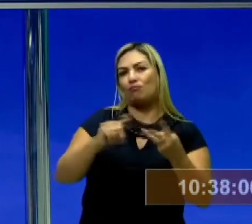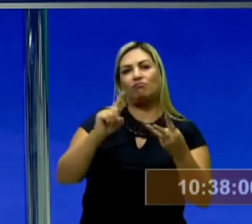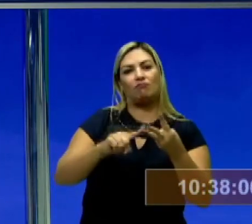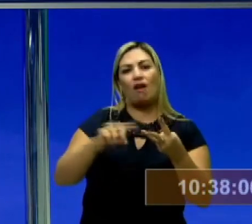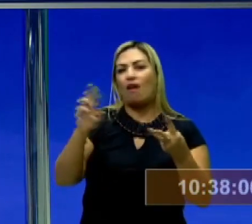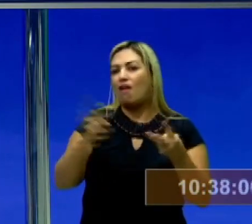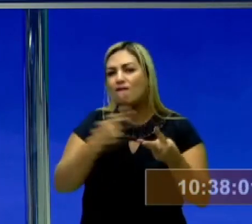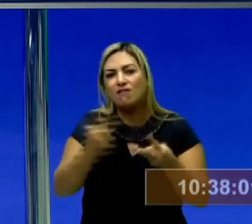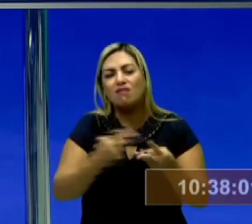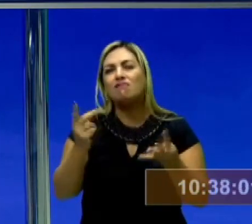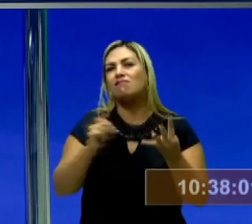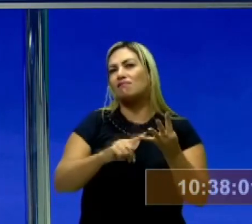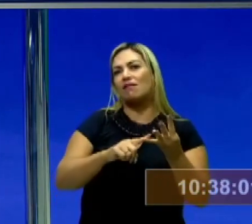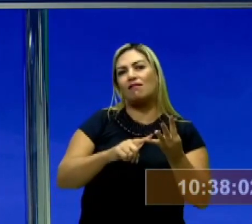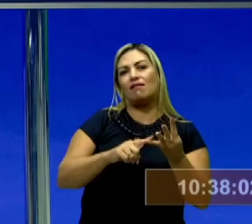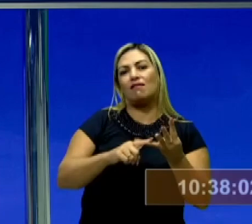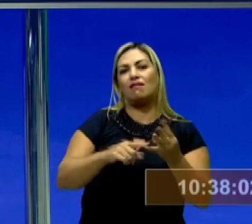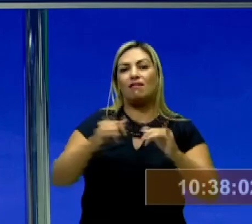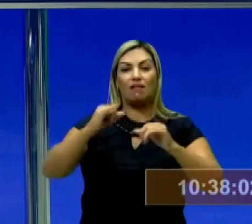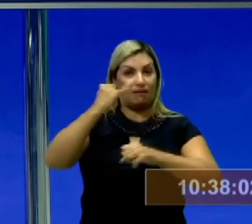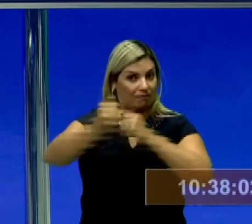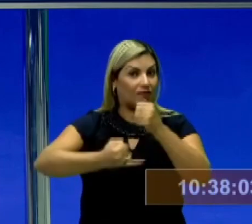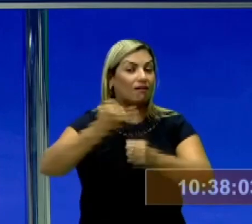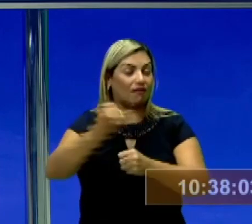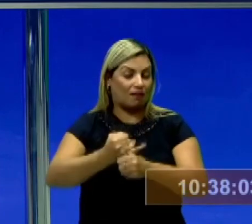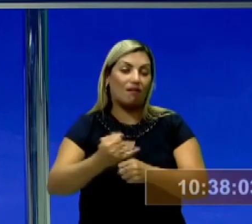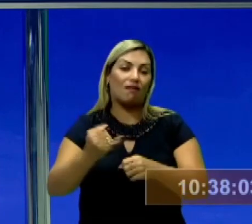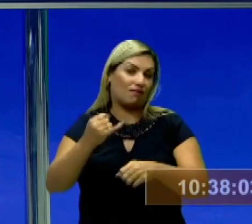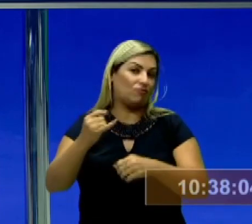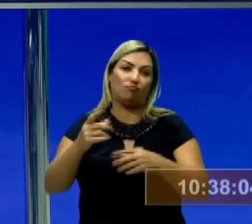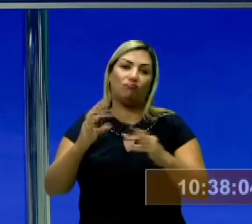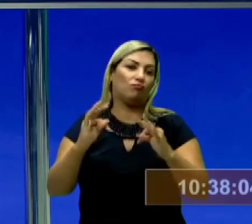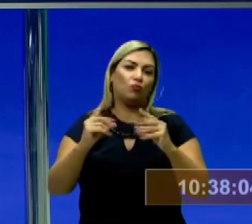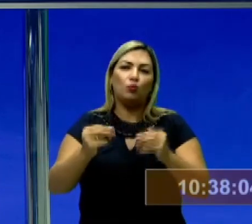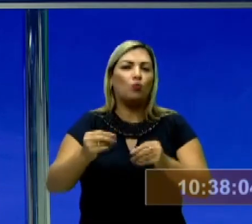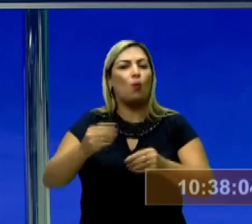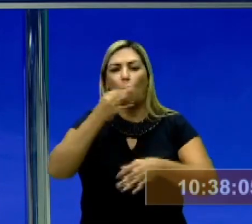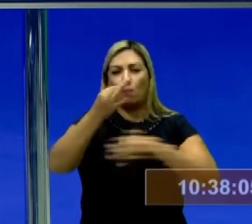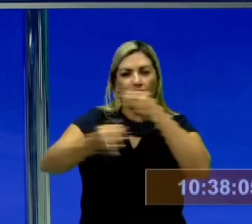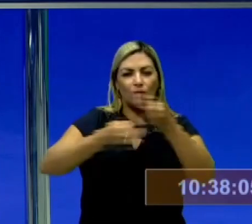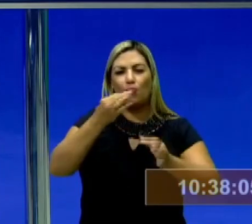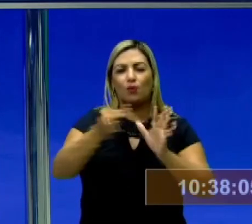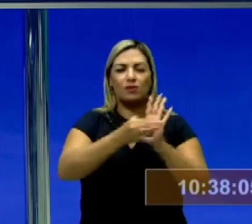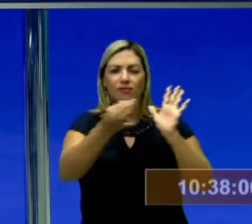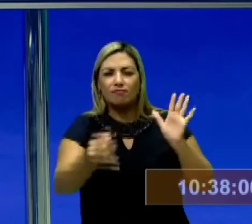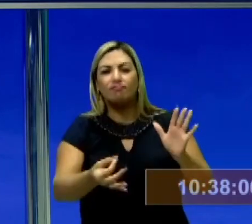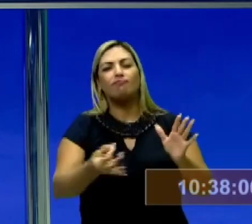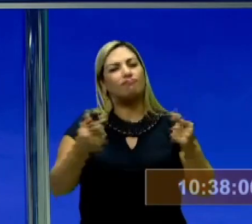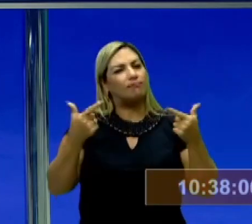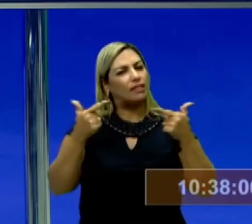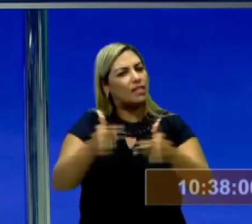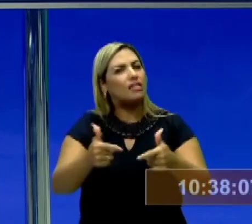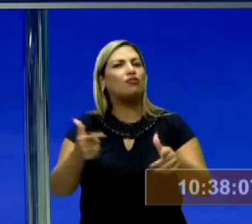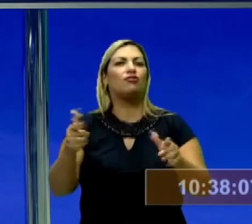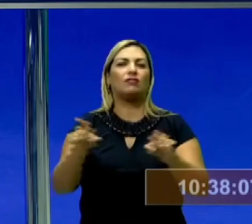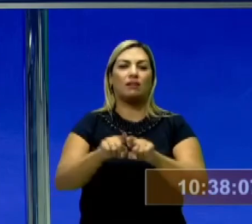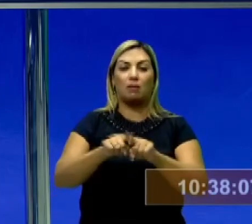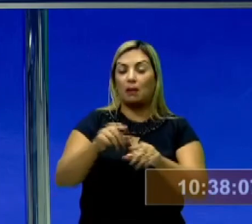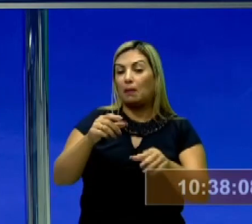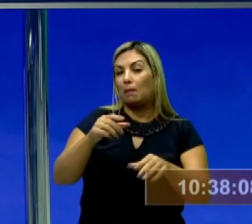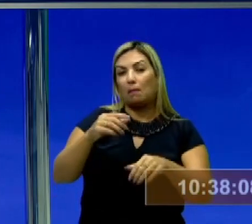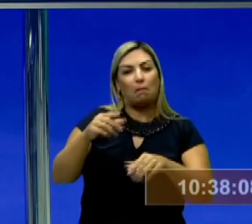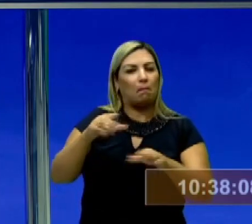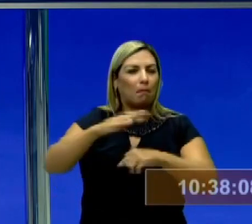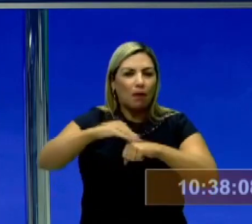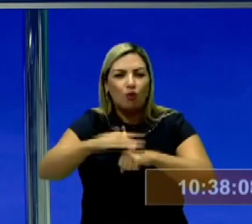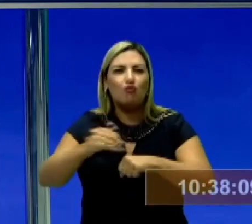revista, pode ser pela internet. Então, as opiniões, sugestões, críticas e perguntas, elogios